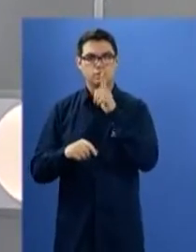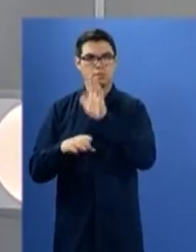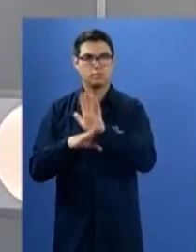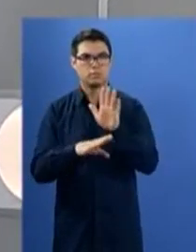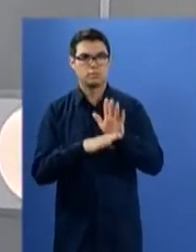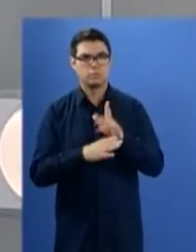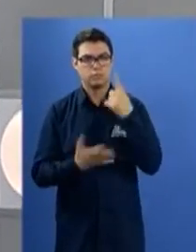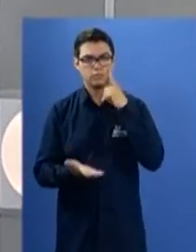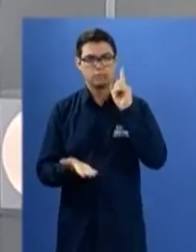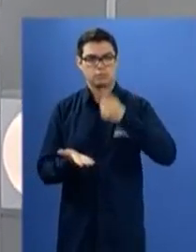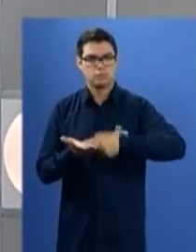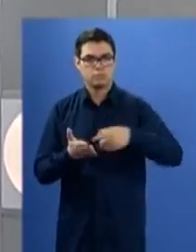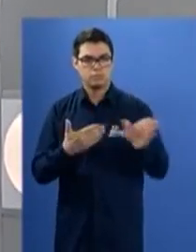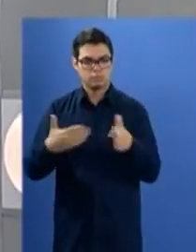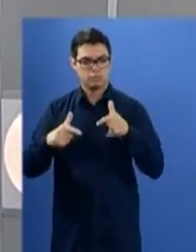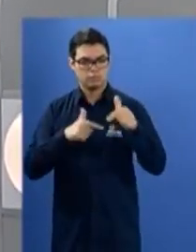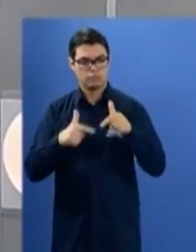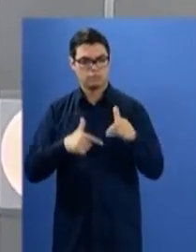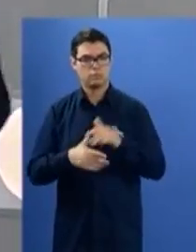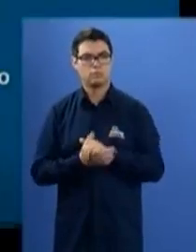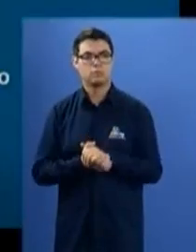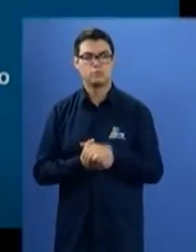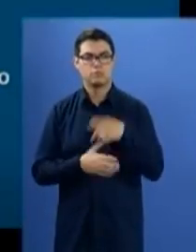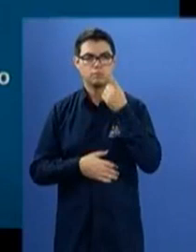determinam esta produtividade.